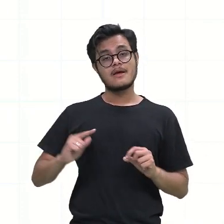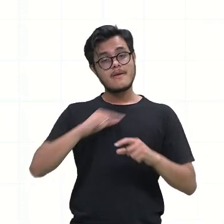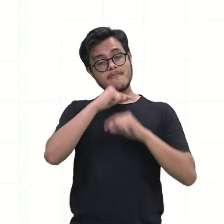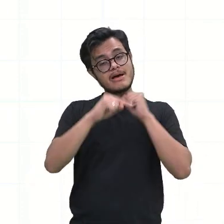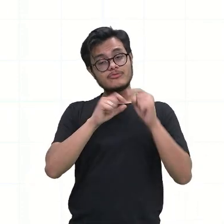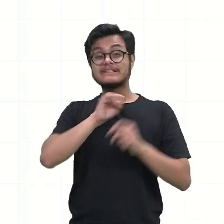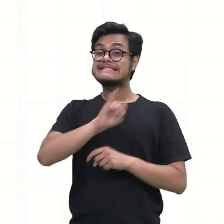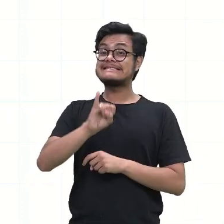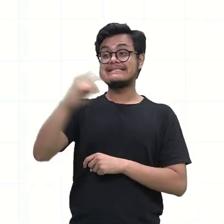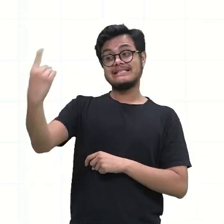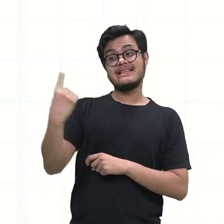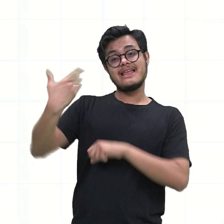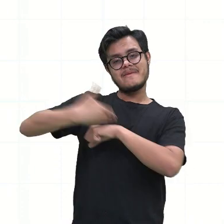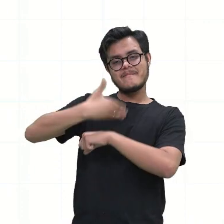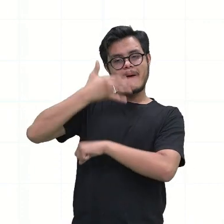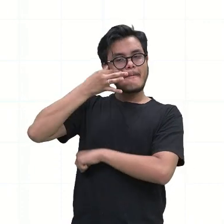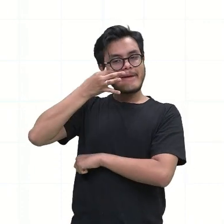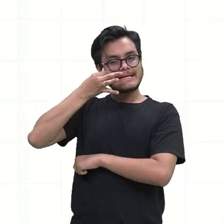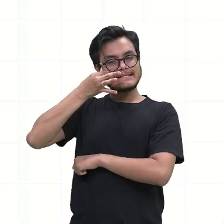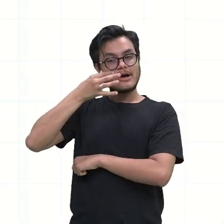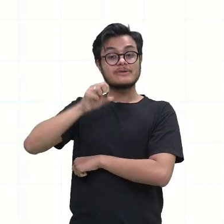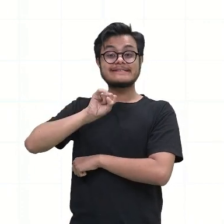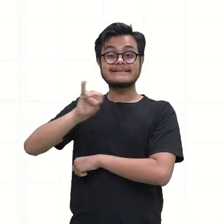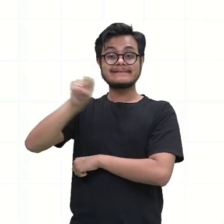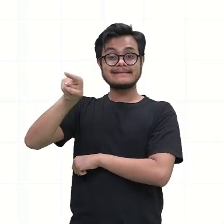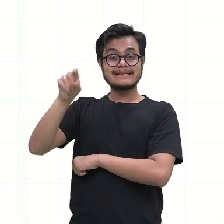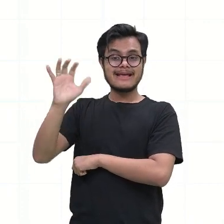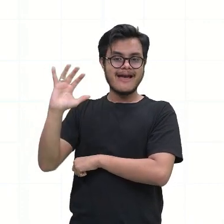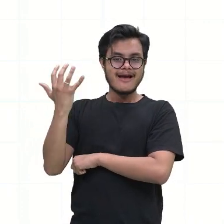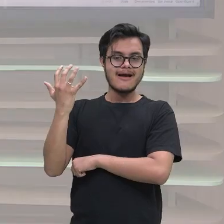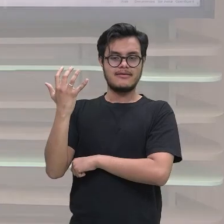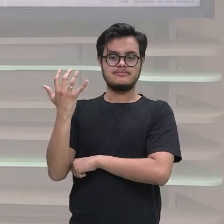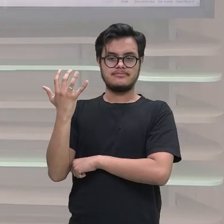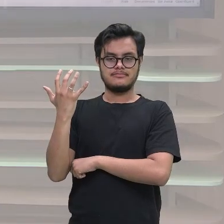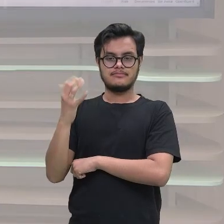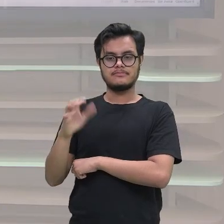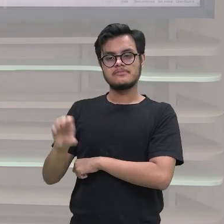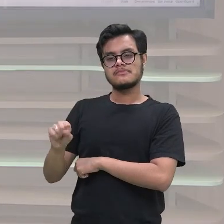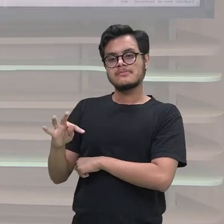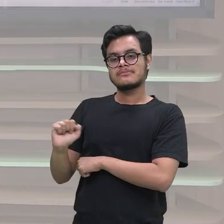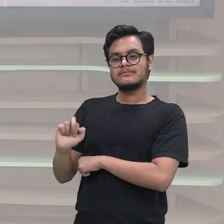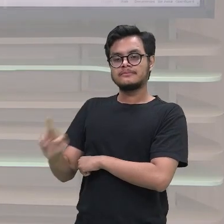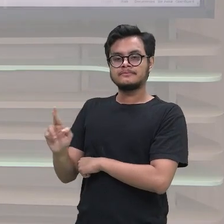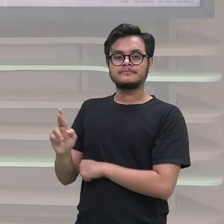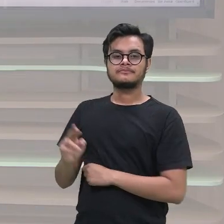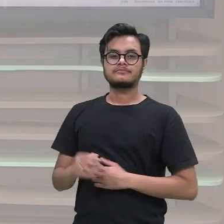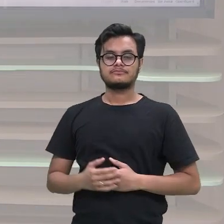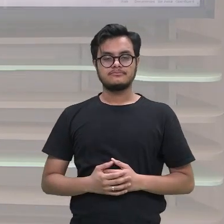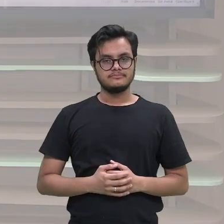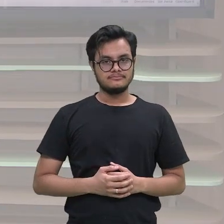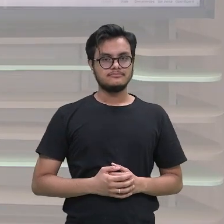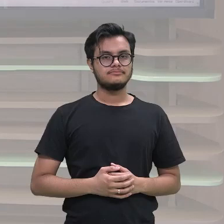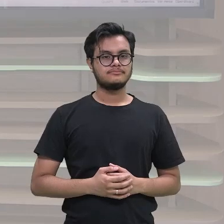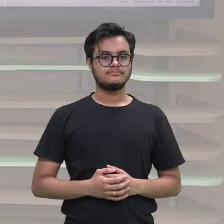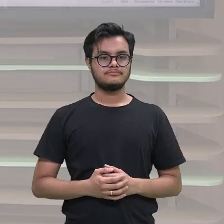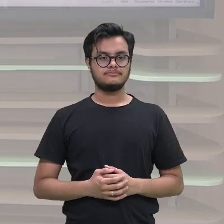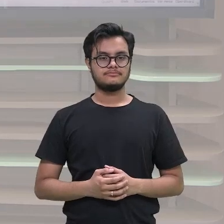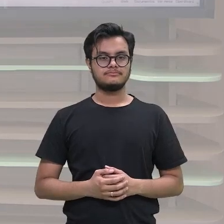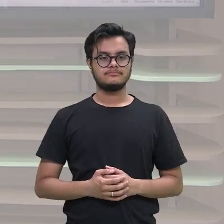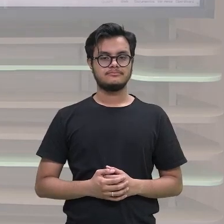dúvida, não é? Concordam comigo? É uma dúvida. Esse verbo, o verbo estar aí, ó, é se você